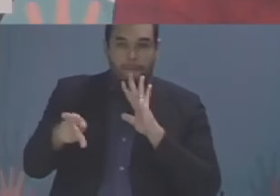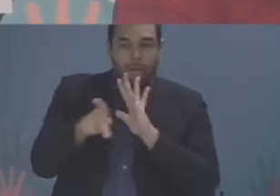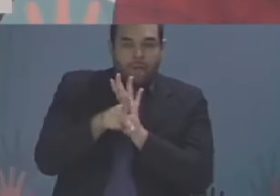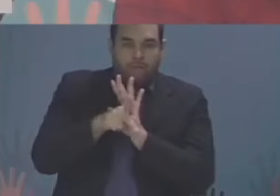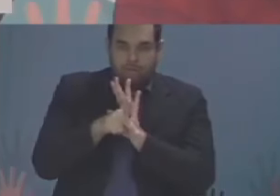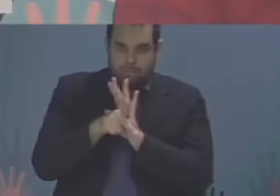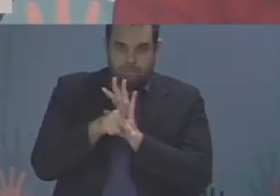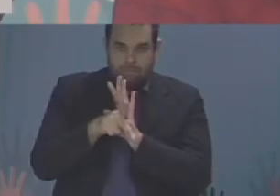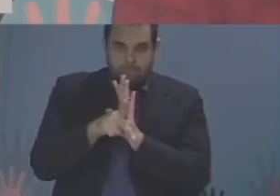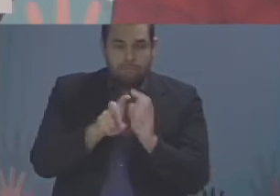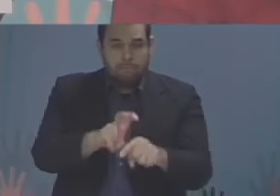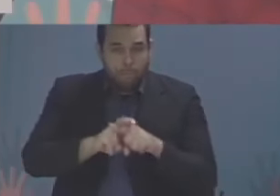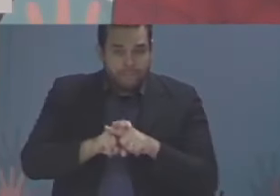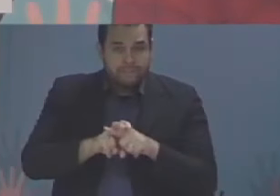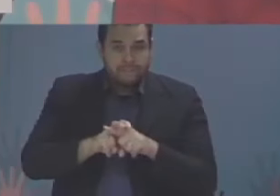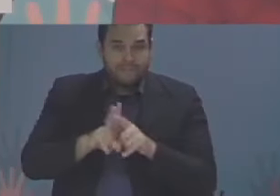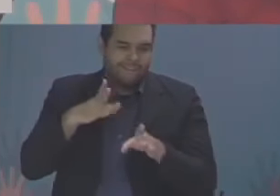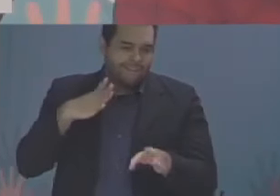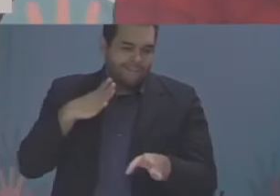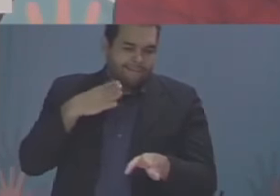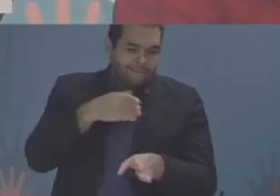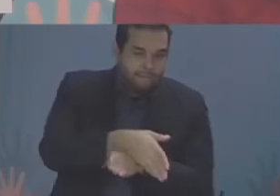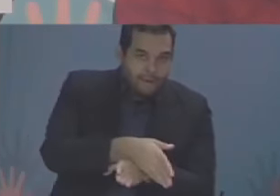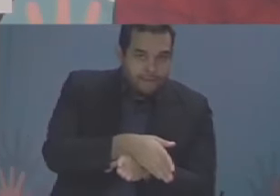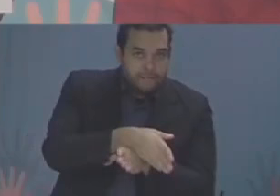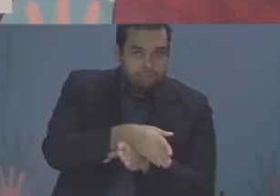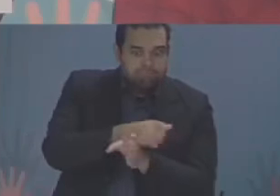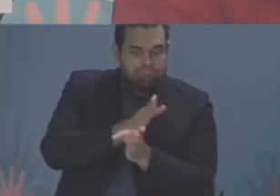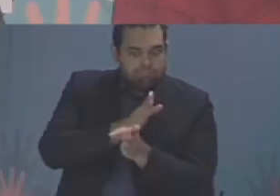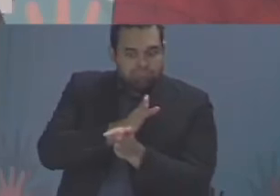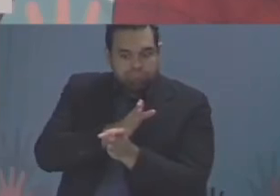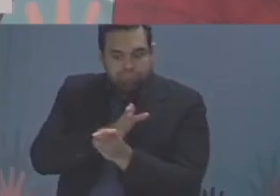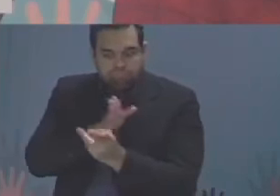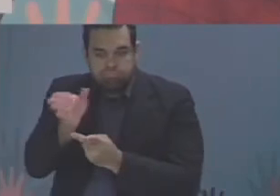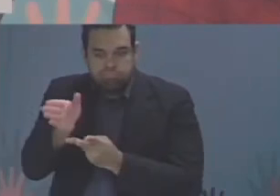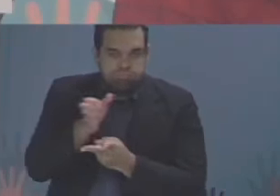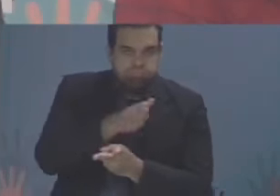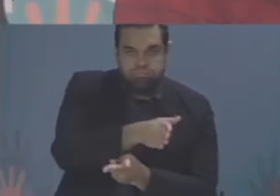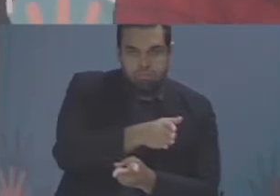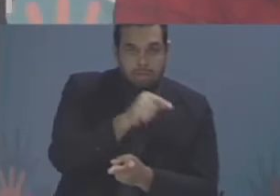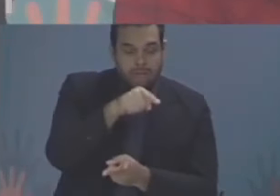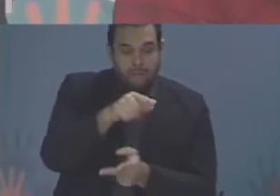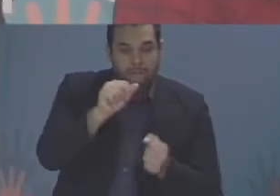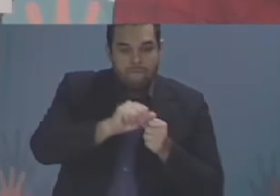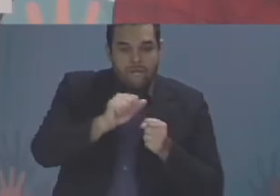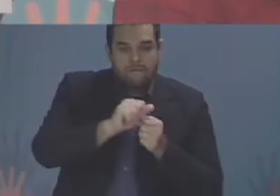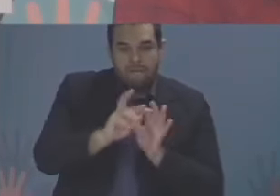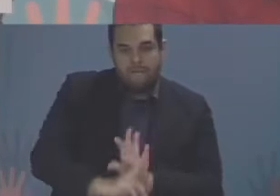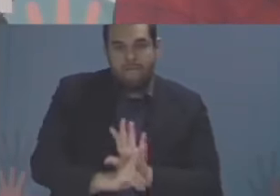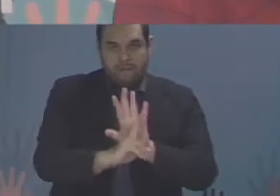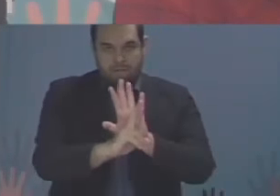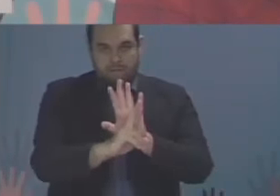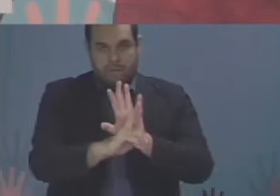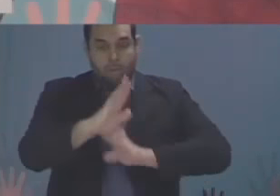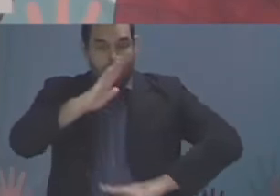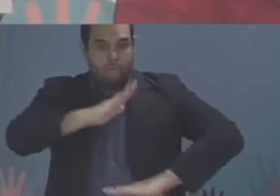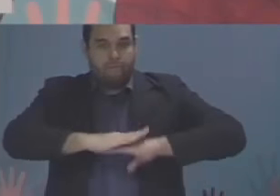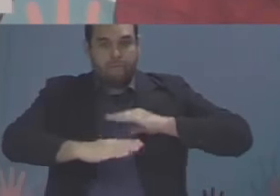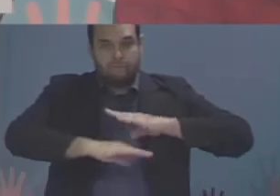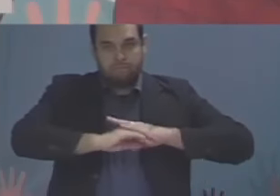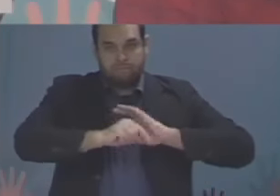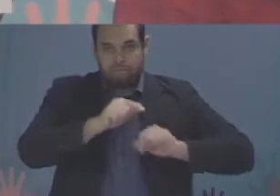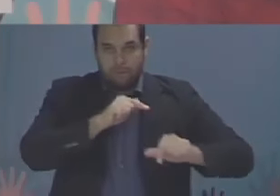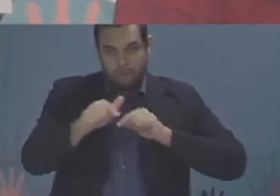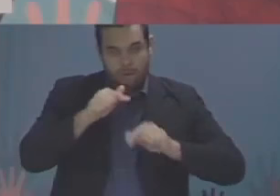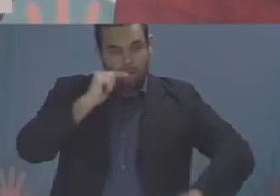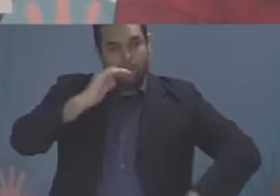né? E, para isso, a gente vai atuar em 2 frentes principais. Uma é a produção de referências para a qualificação do